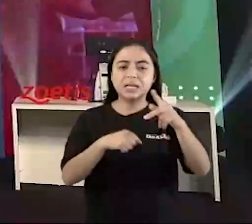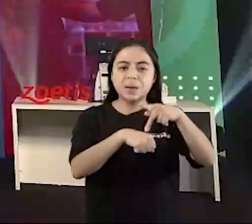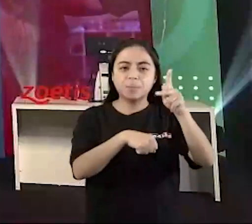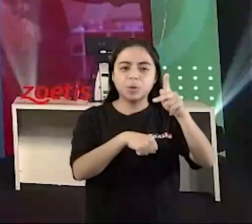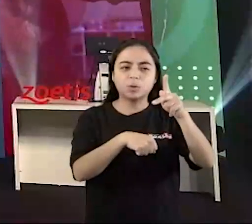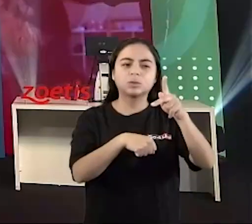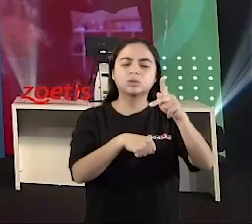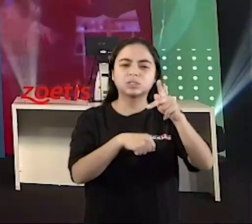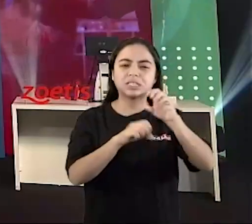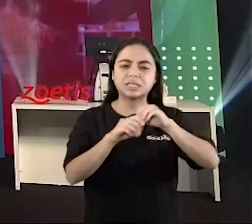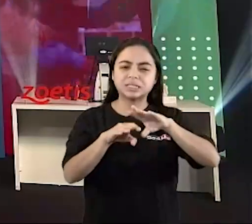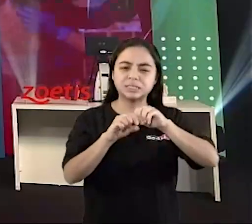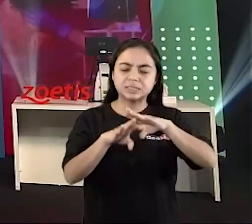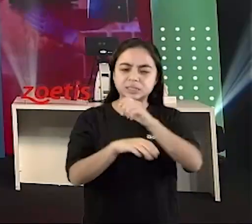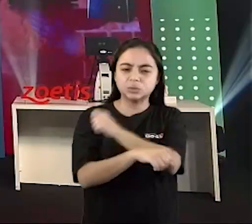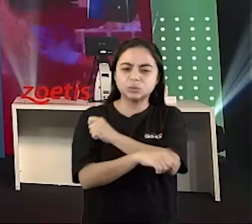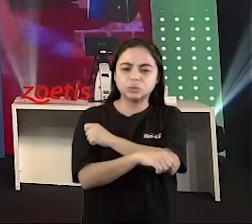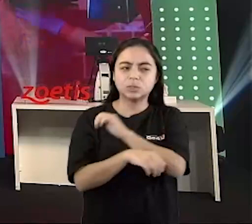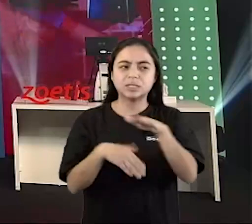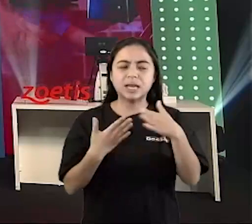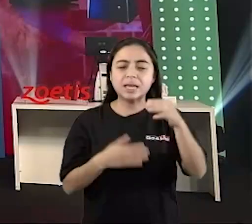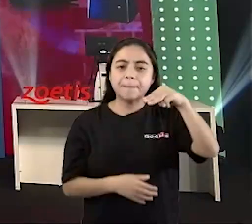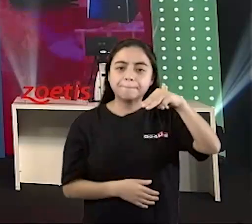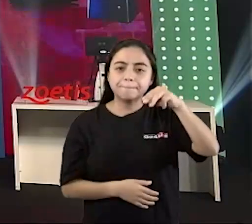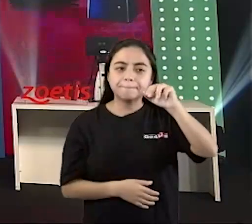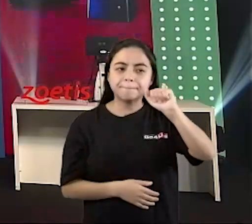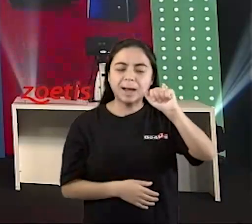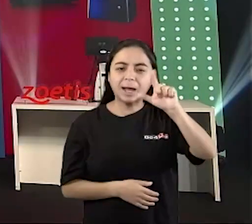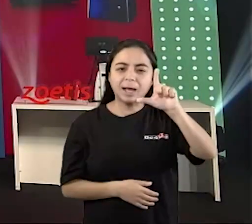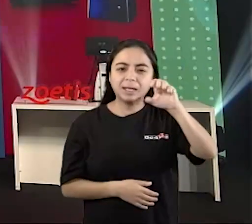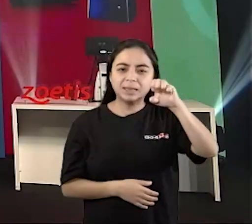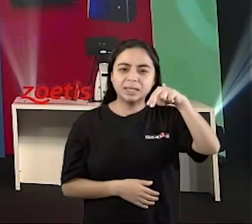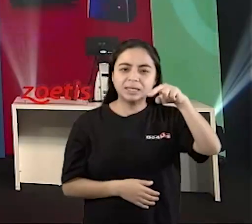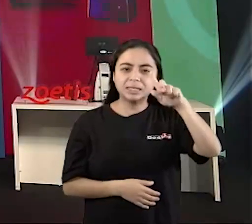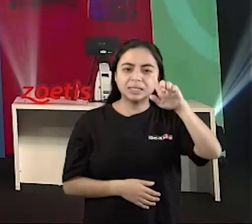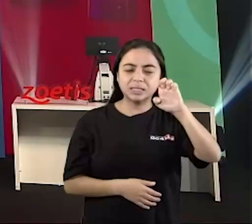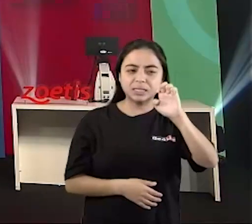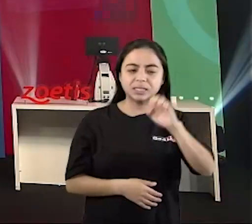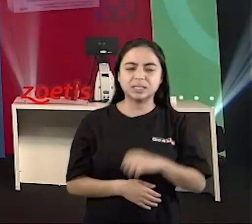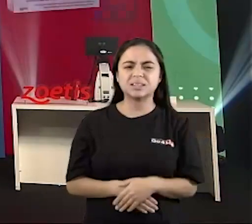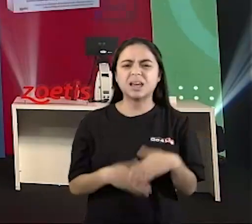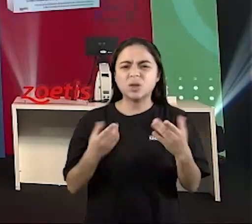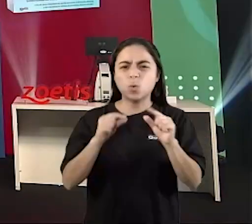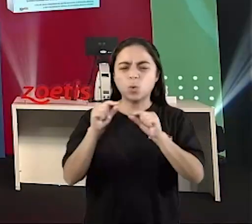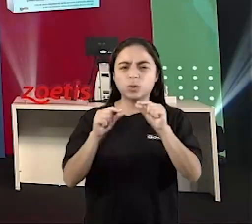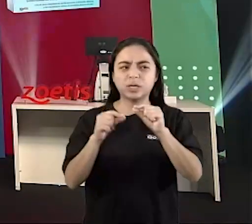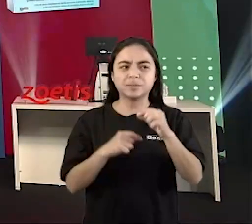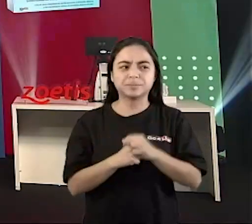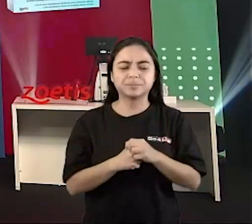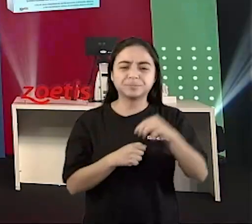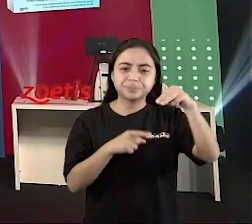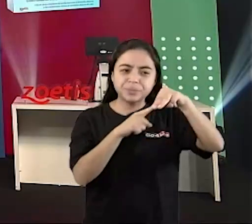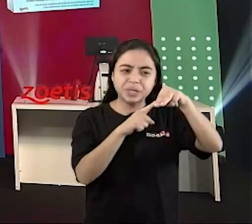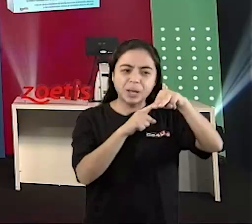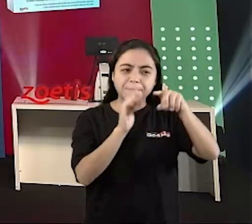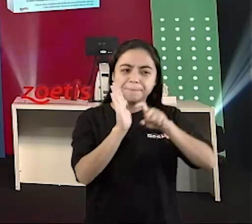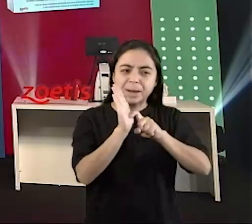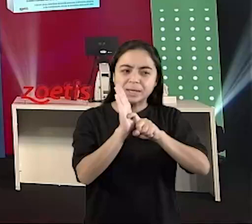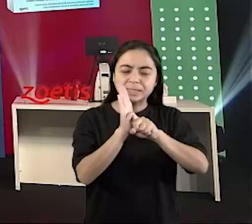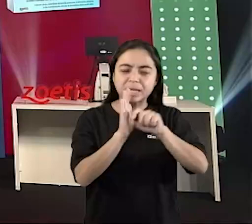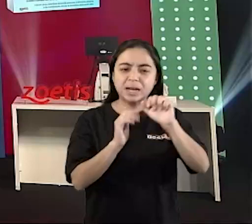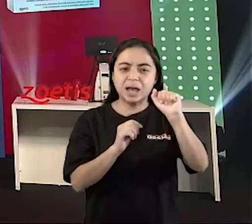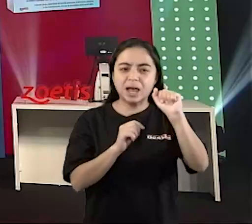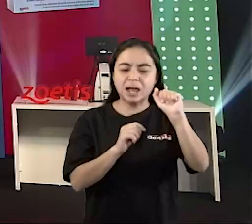aos alunos que a nossa suspeita é Malenck. O que é Malenck? M de Mycobacteria, A